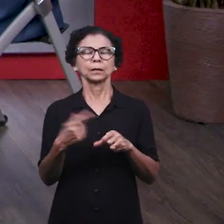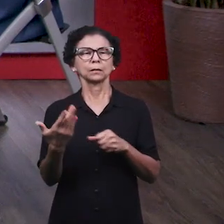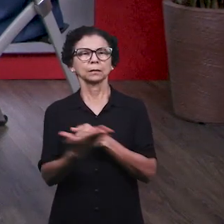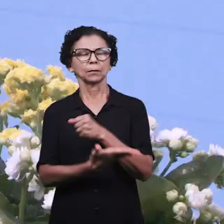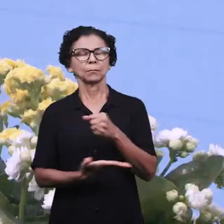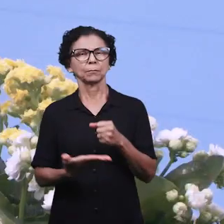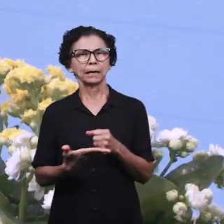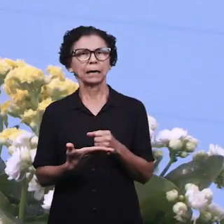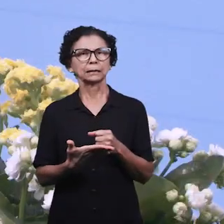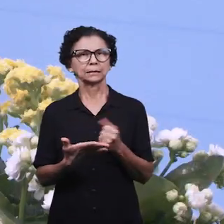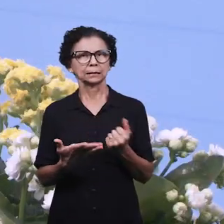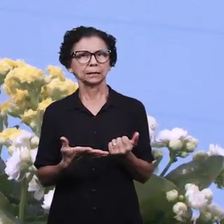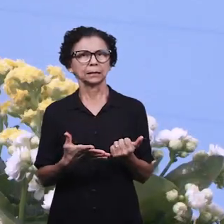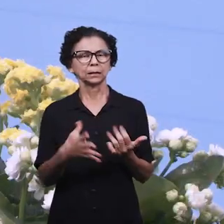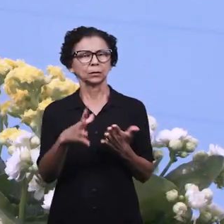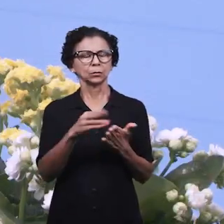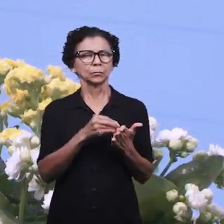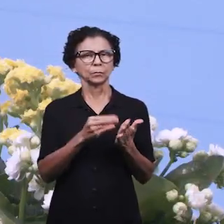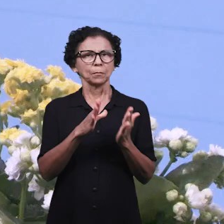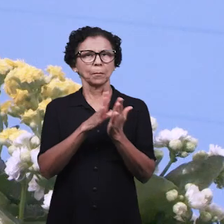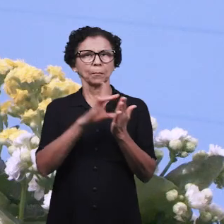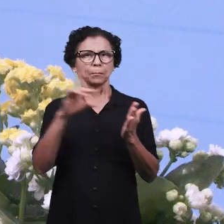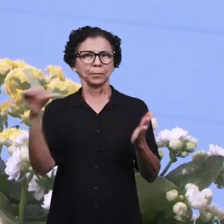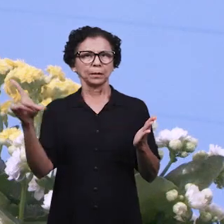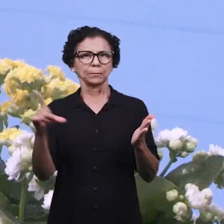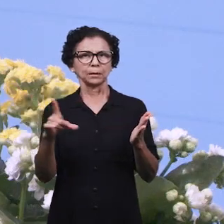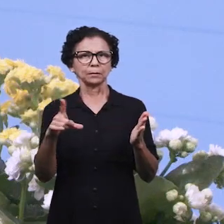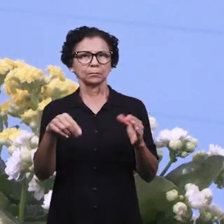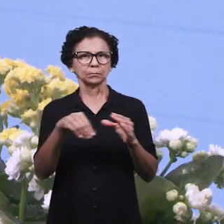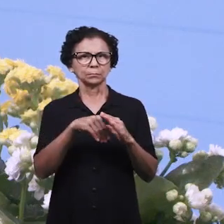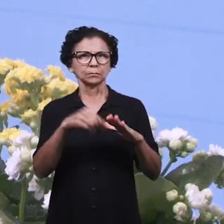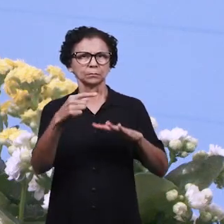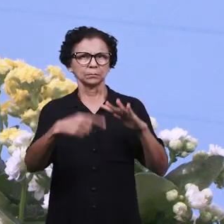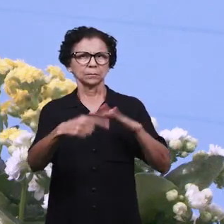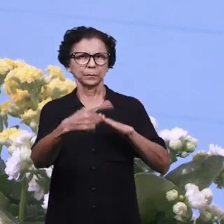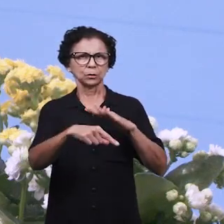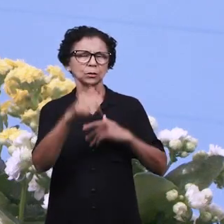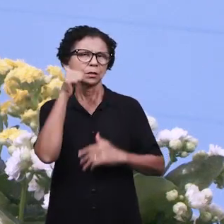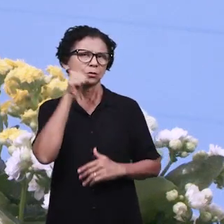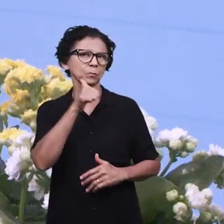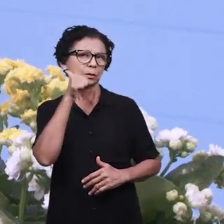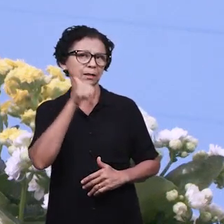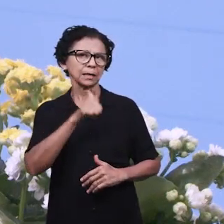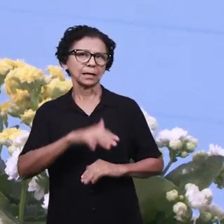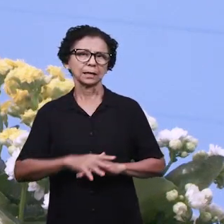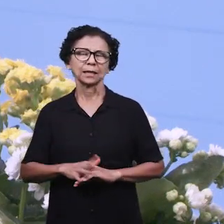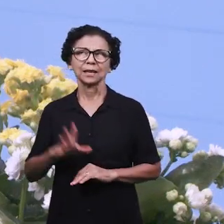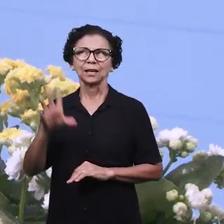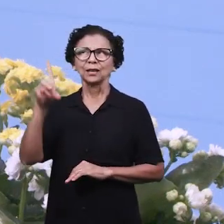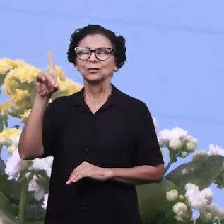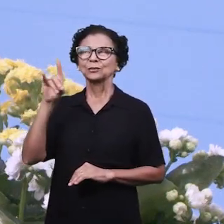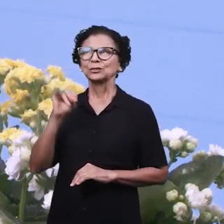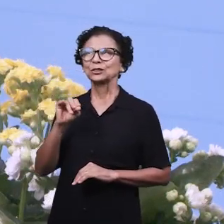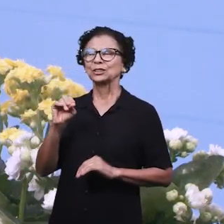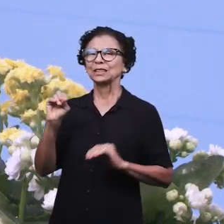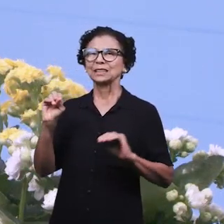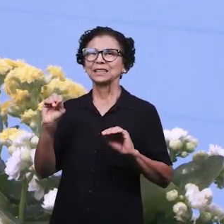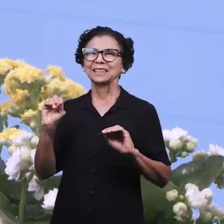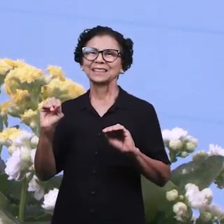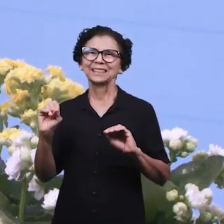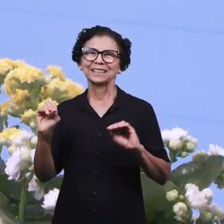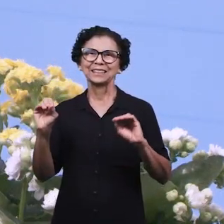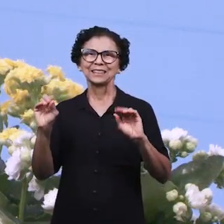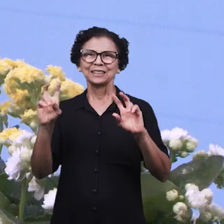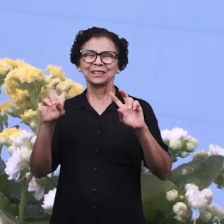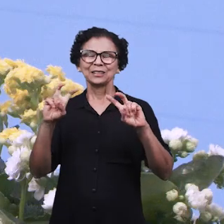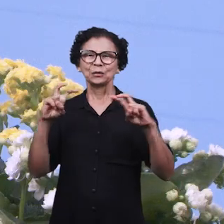mulheres da Bíblia. Eu um dia disse lá no tribunal, num evento, que eu sou leitora do maior best-seller do mundo,